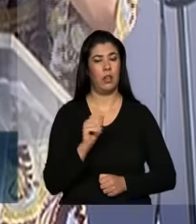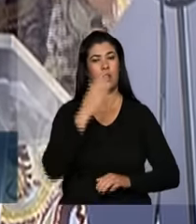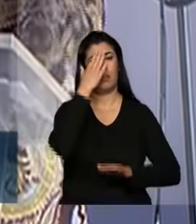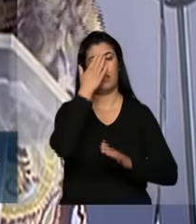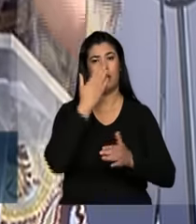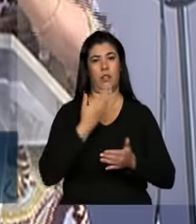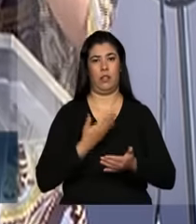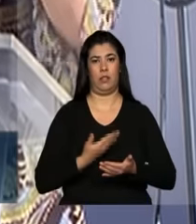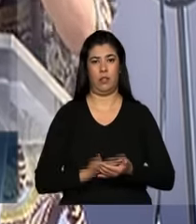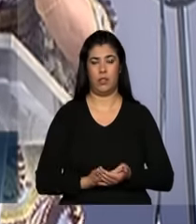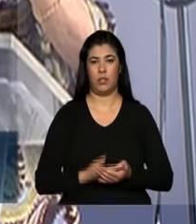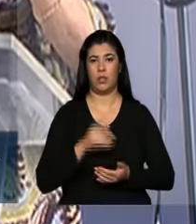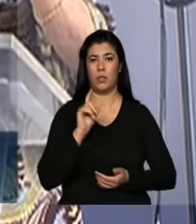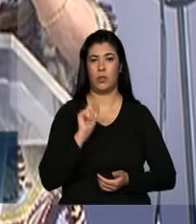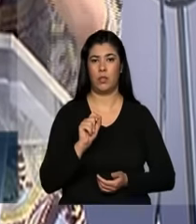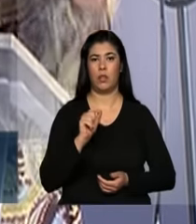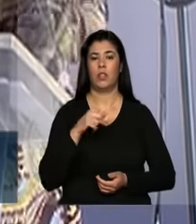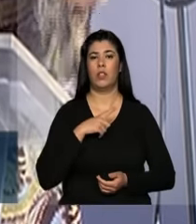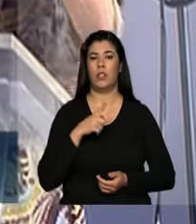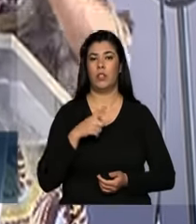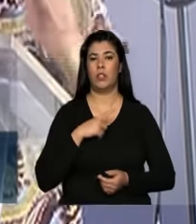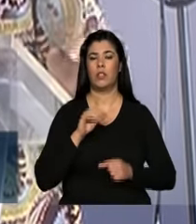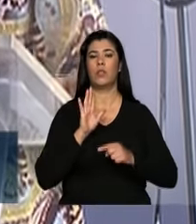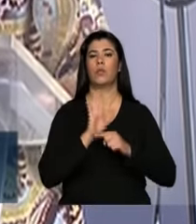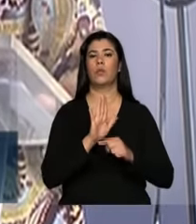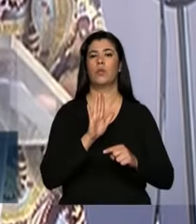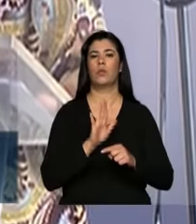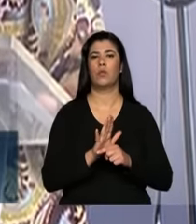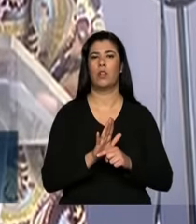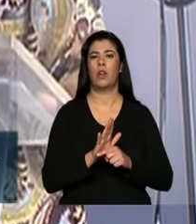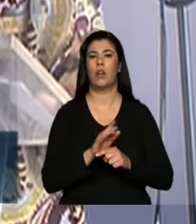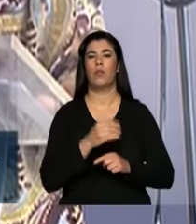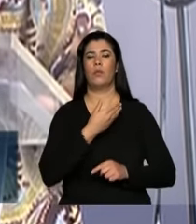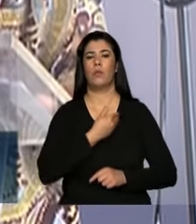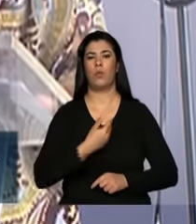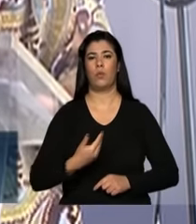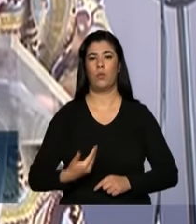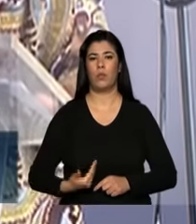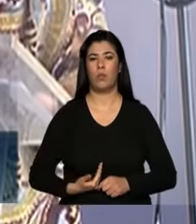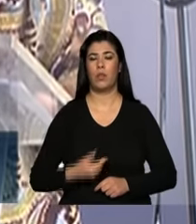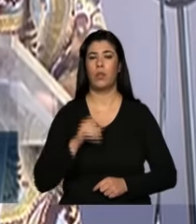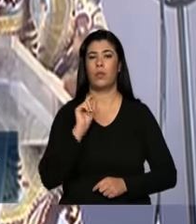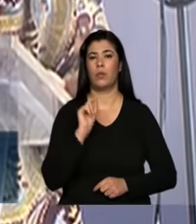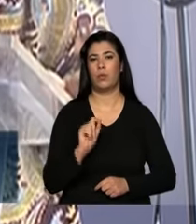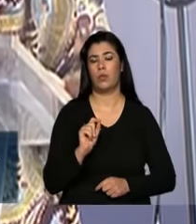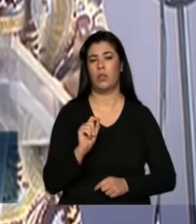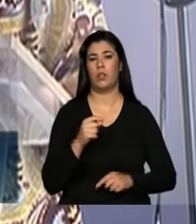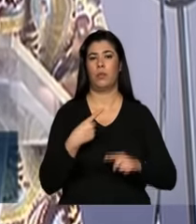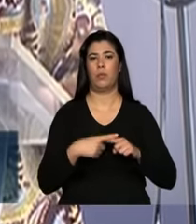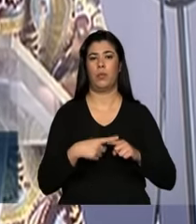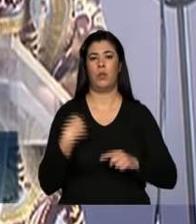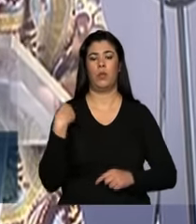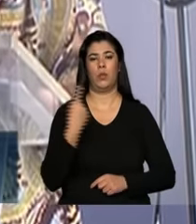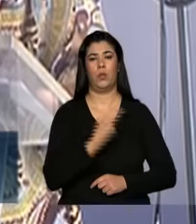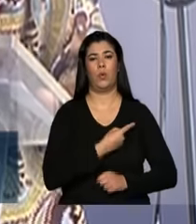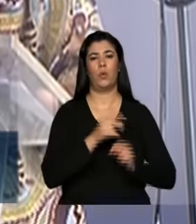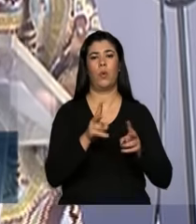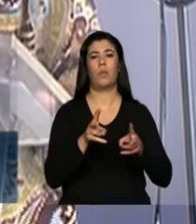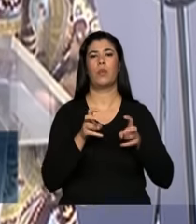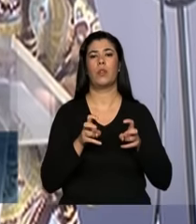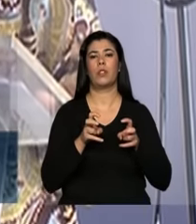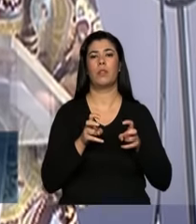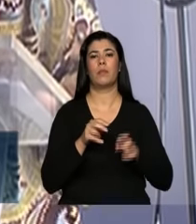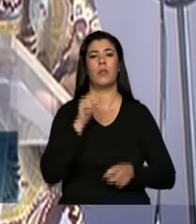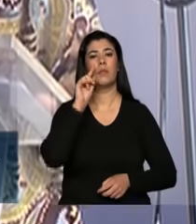vai distinguir o meu governo e o governo dele. Que é o seguinte, nós olhamos para